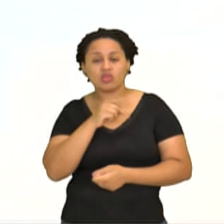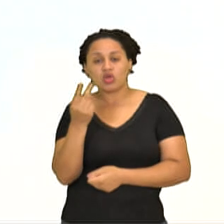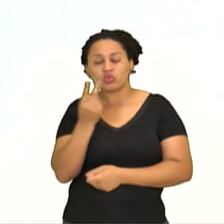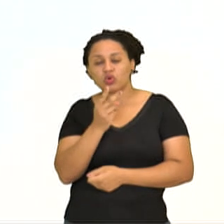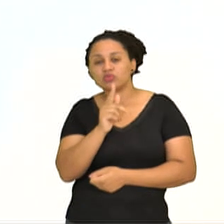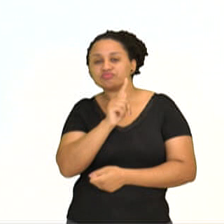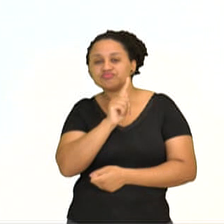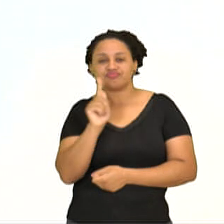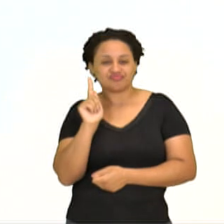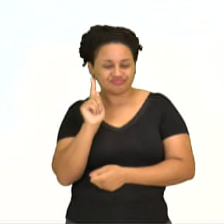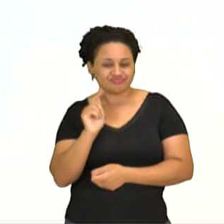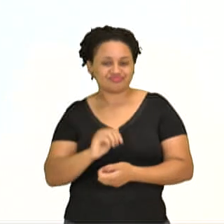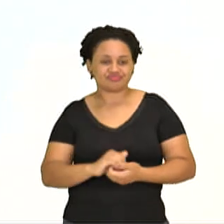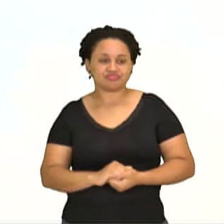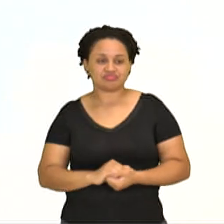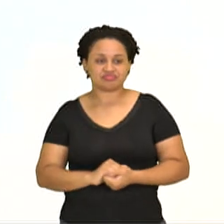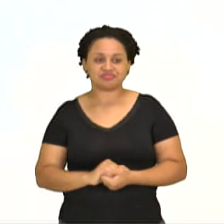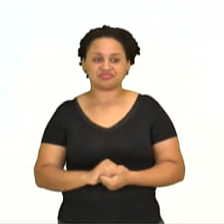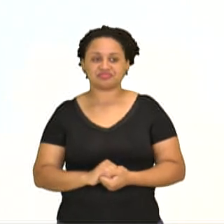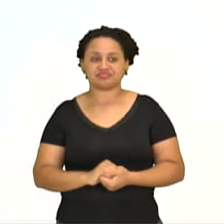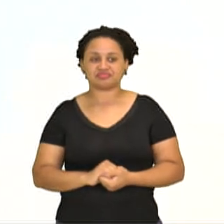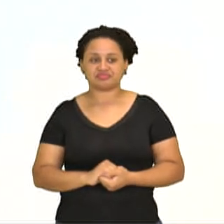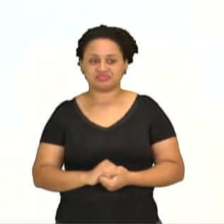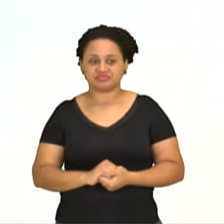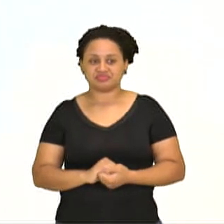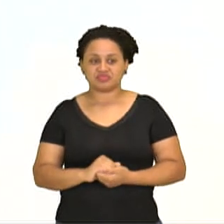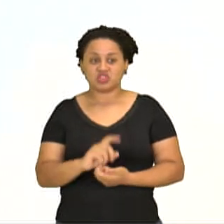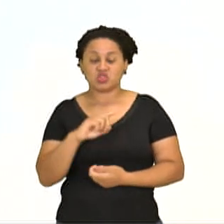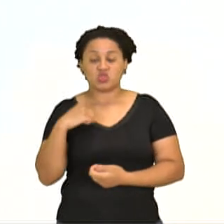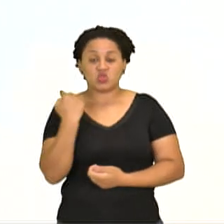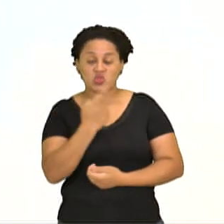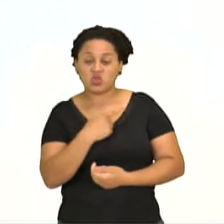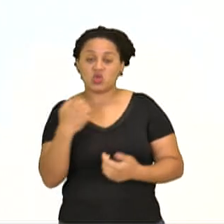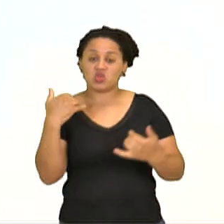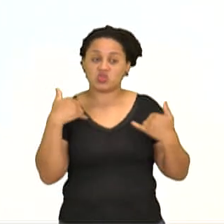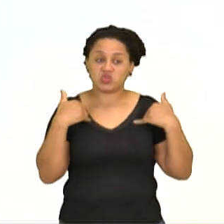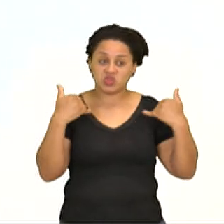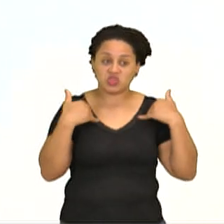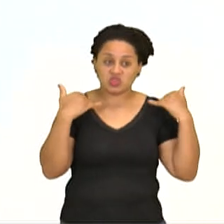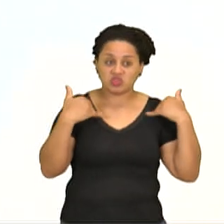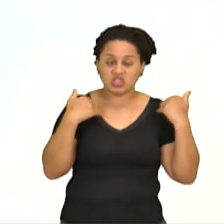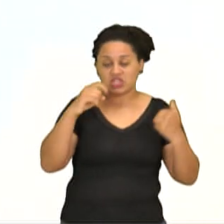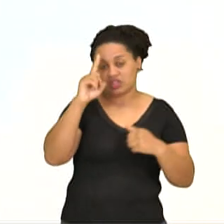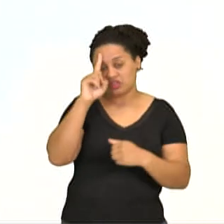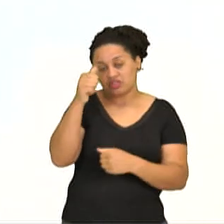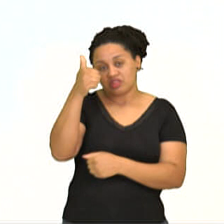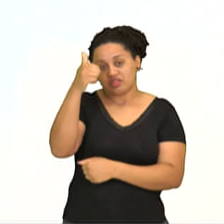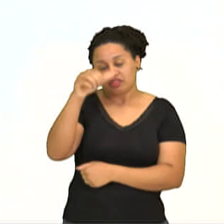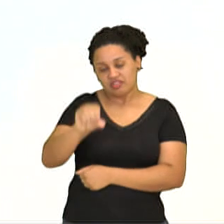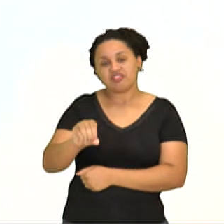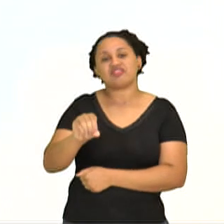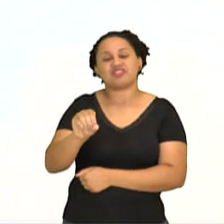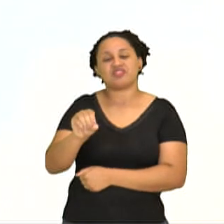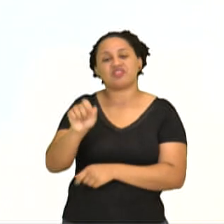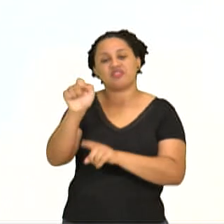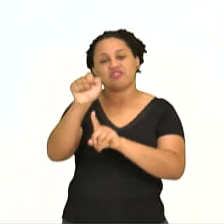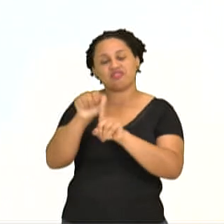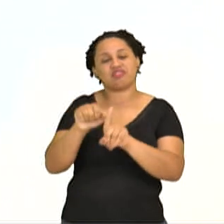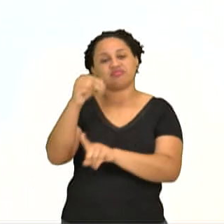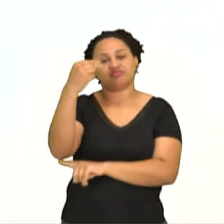gêmeas. Our birthday is November 19th. O nosso